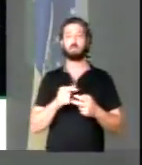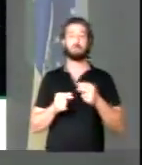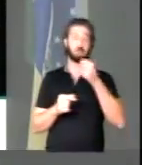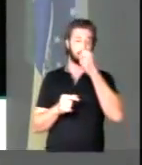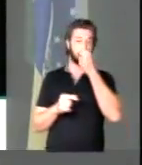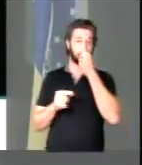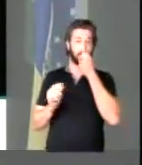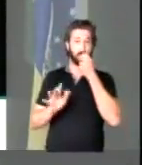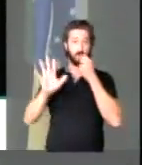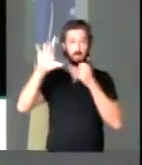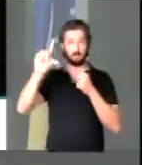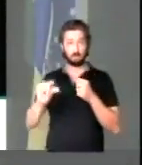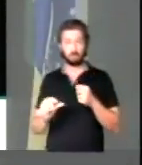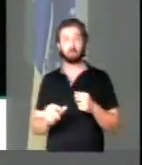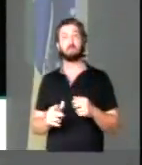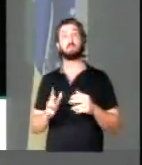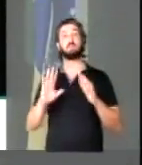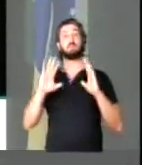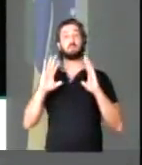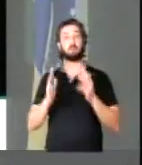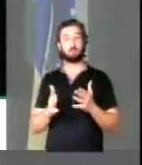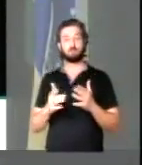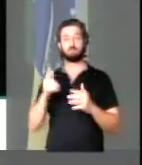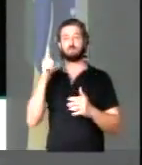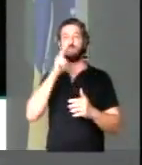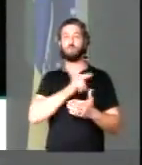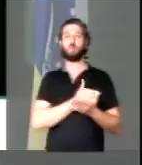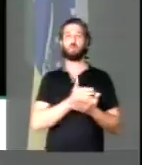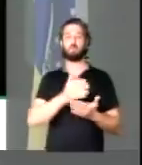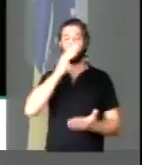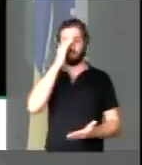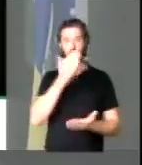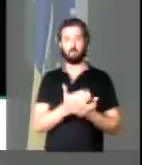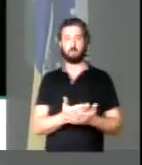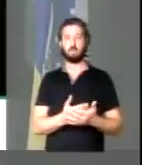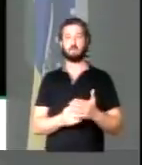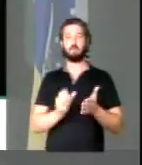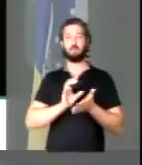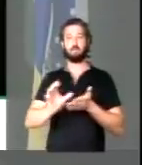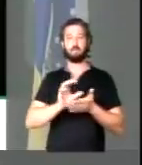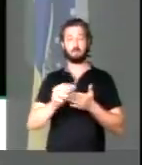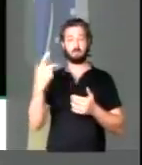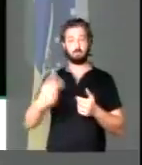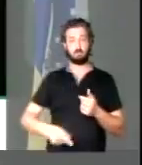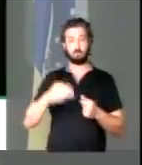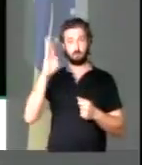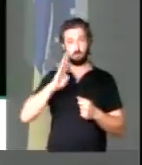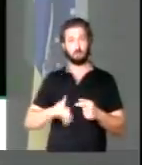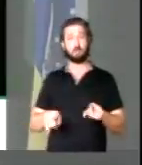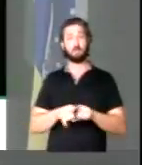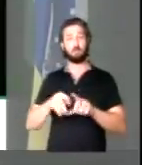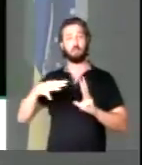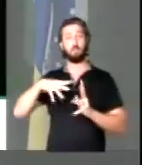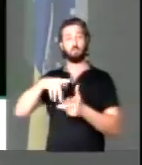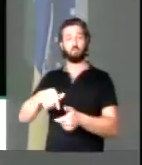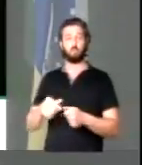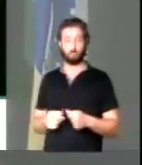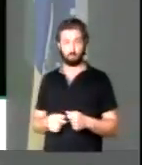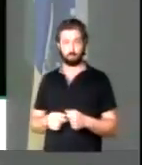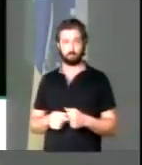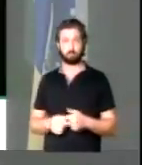reduzir a inflação e já estamos conquistando a confiança dos investidores nacionais e